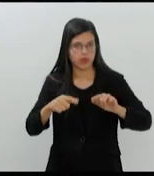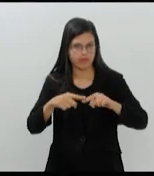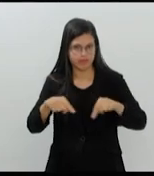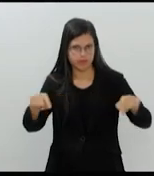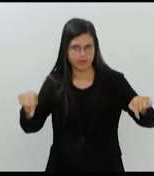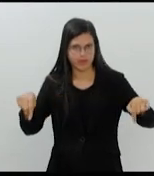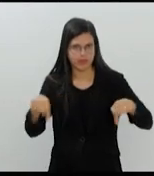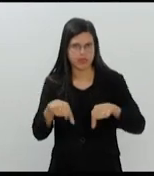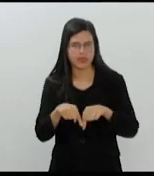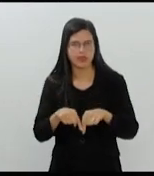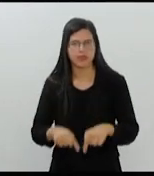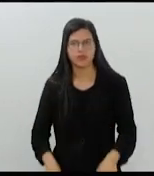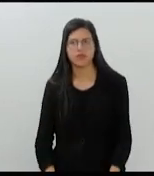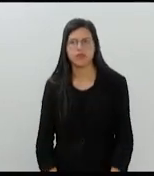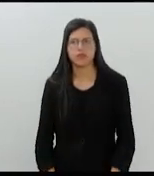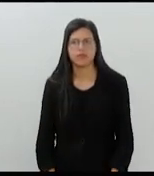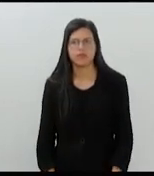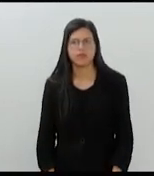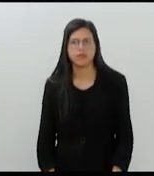gabinete, a